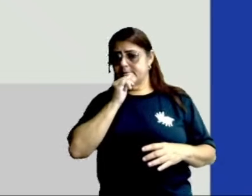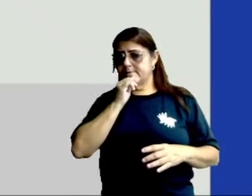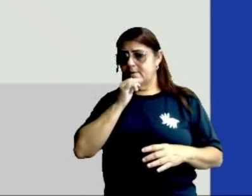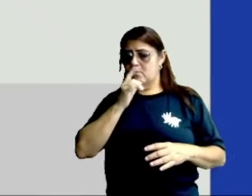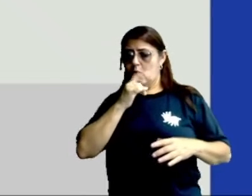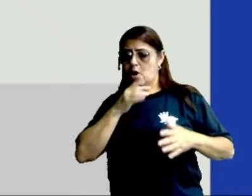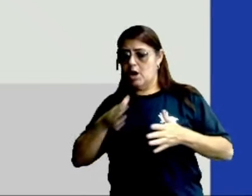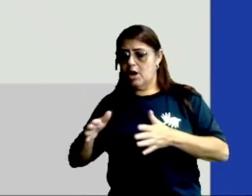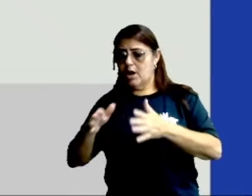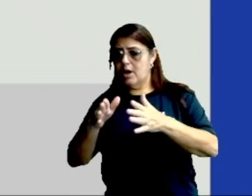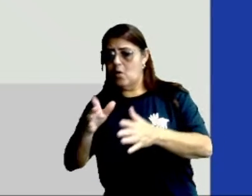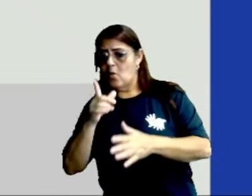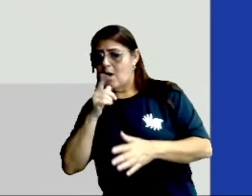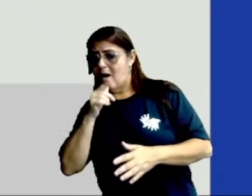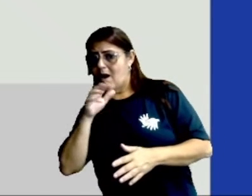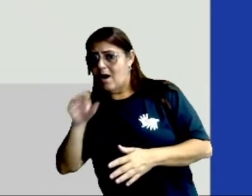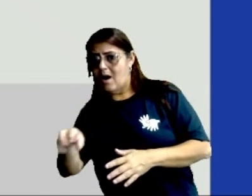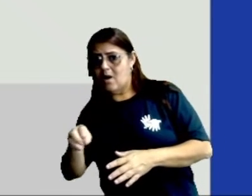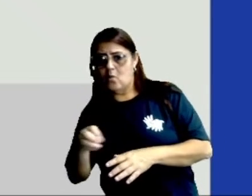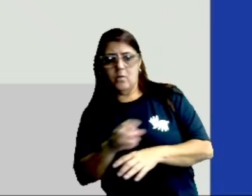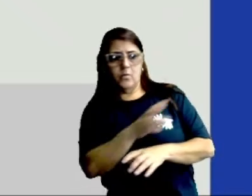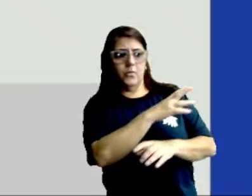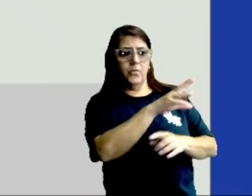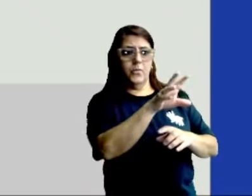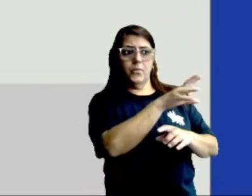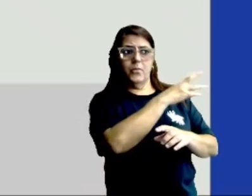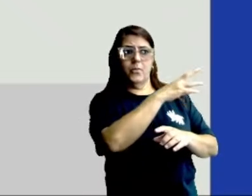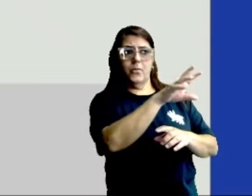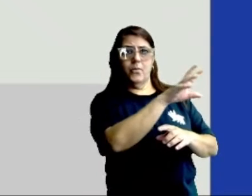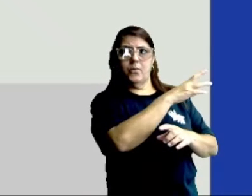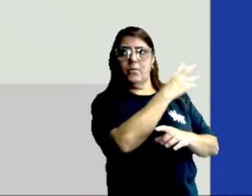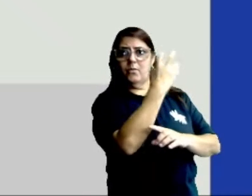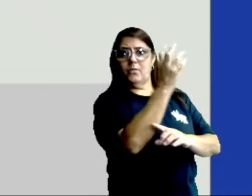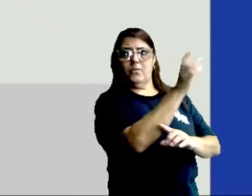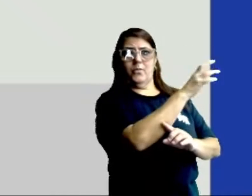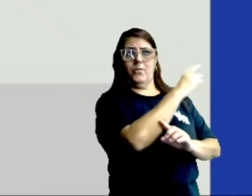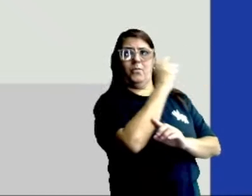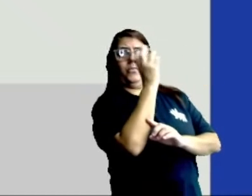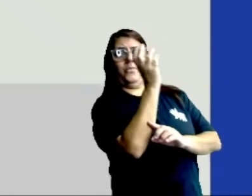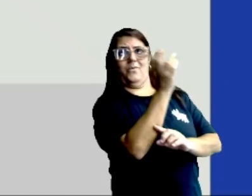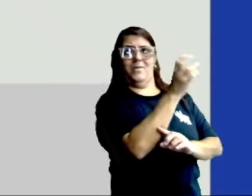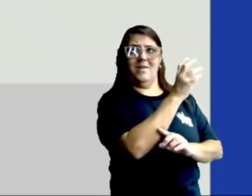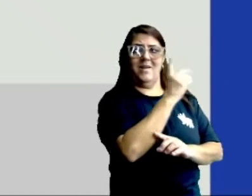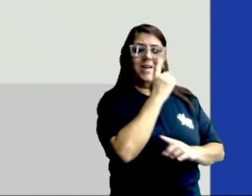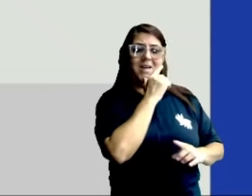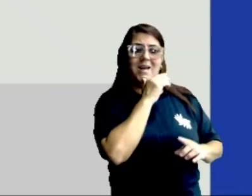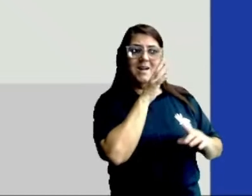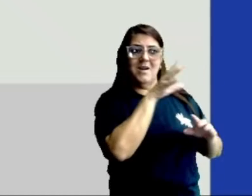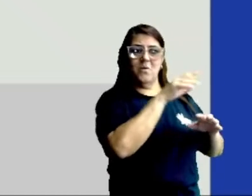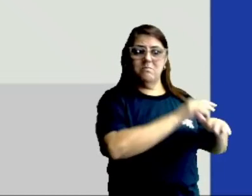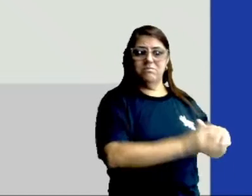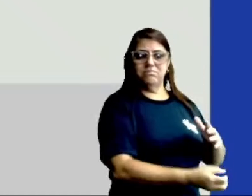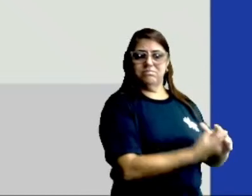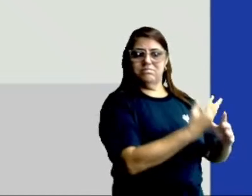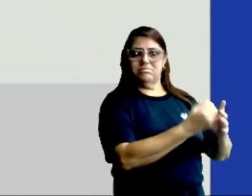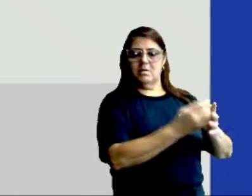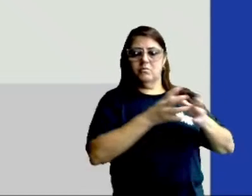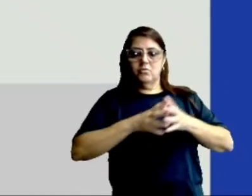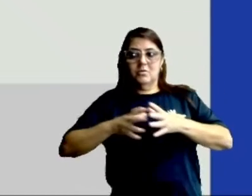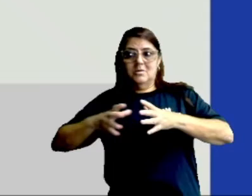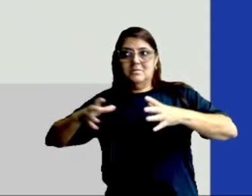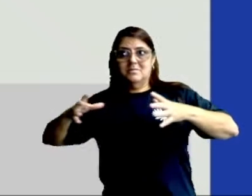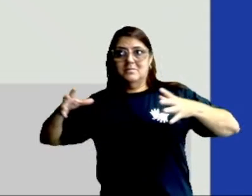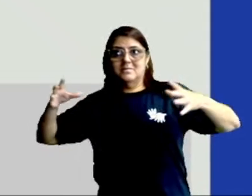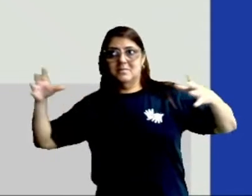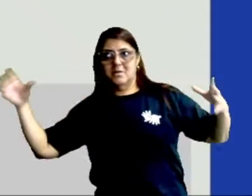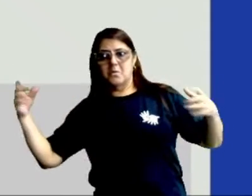né as suas plantações então para poder organizar essa irrigação essas comunidades elas foram se organizando em grupos maiores